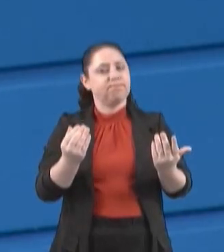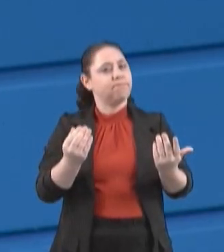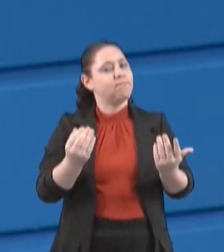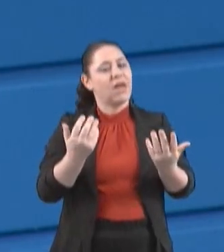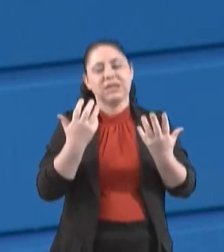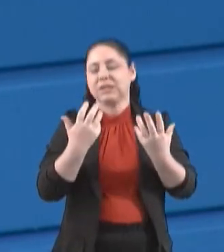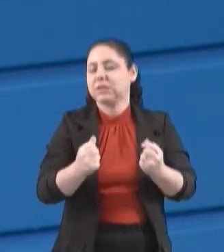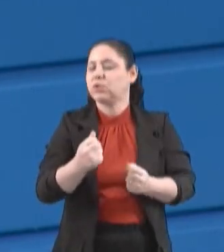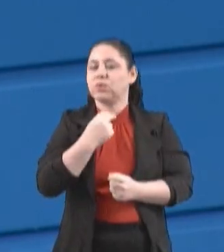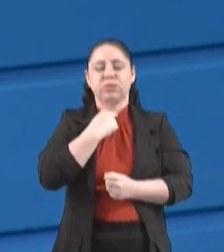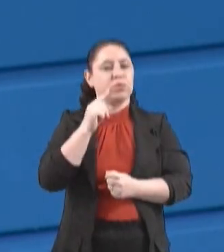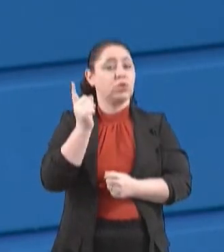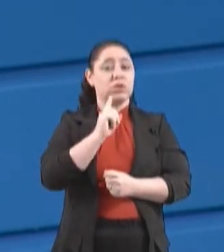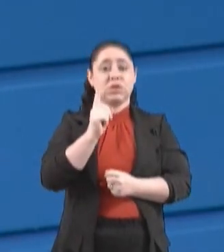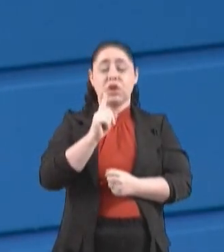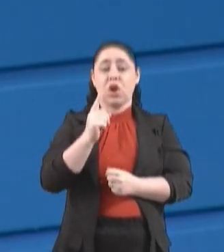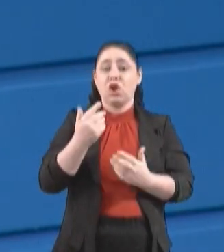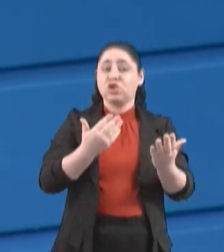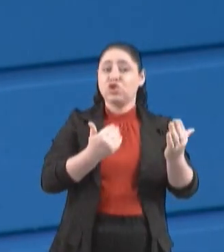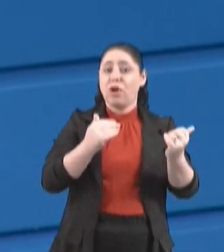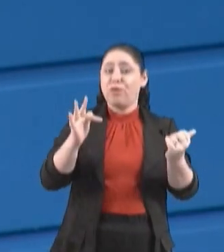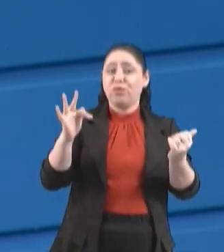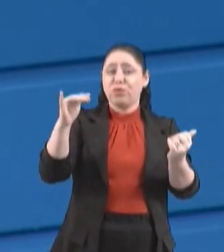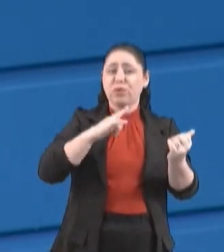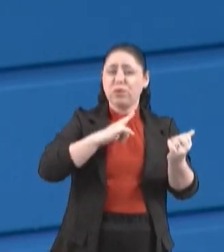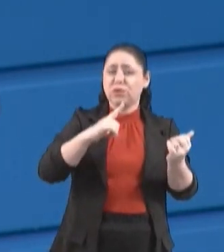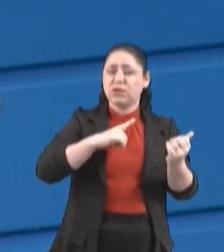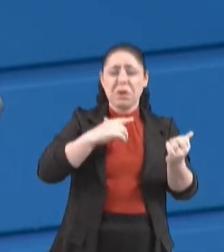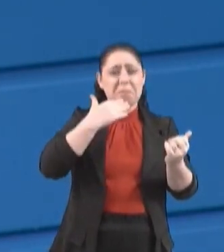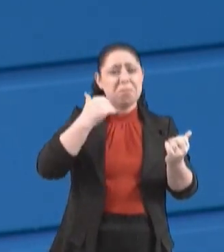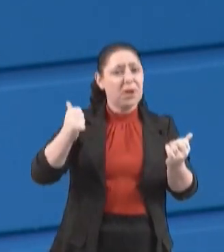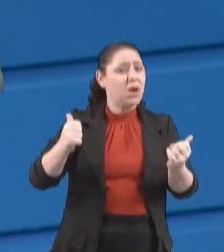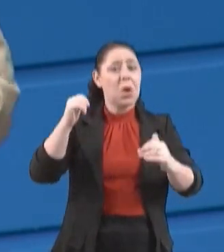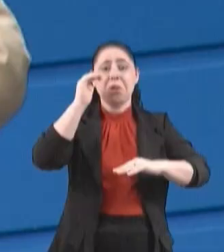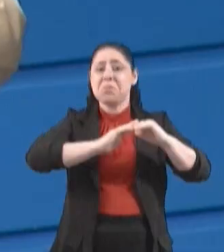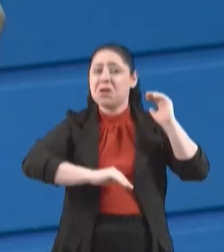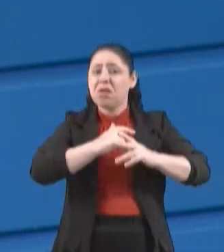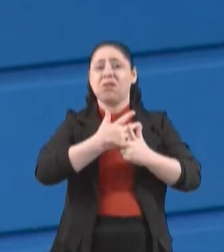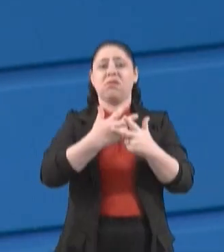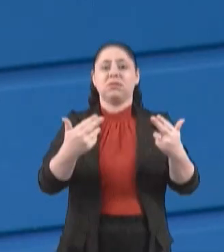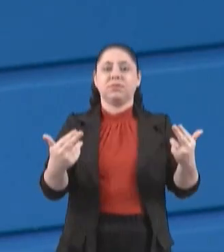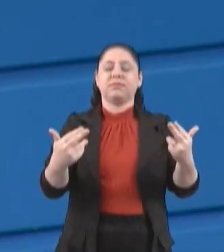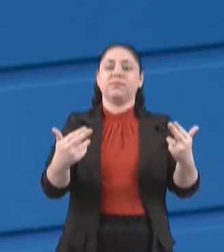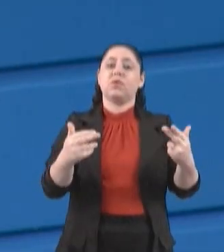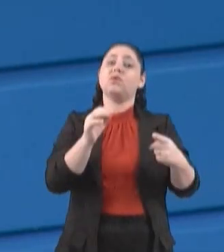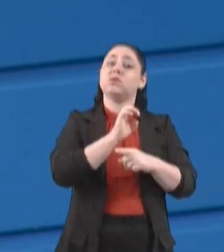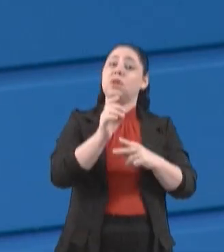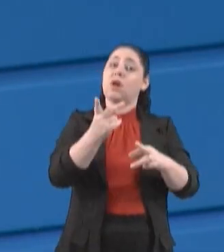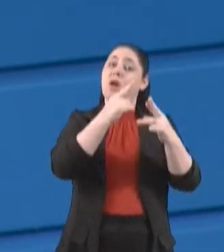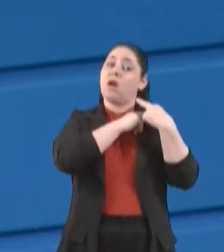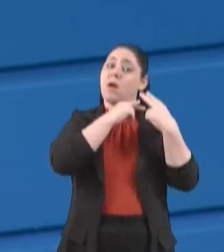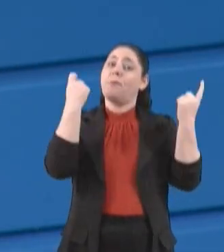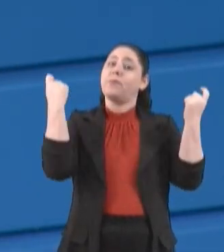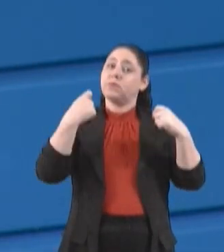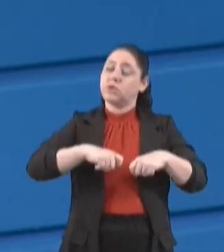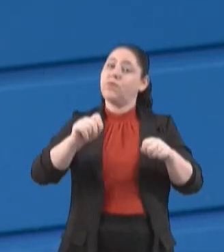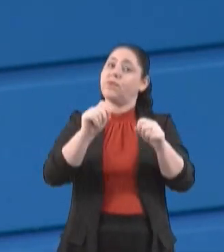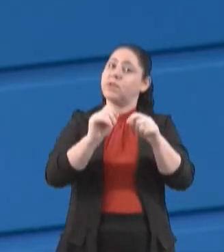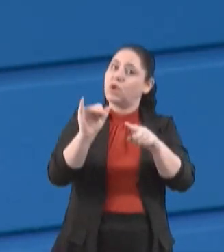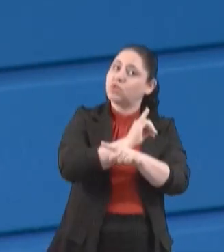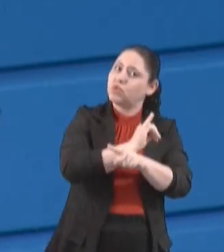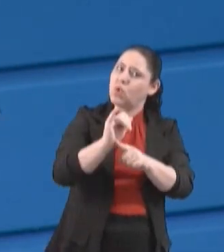esse, jovens como essa, com o futuro inteiro pela frente. O Estado precisa se responsabilizar,